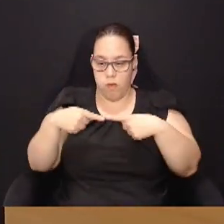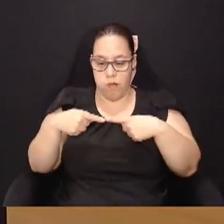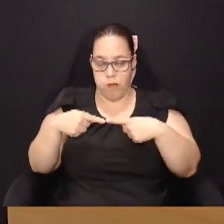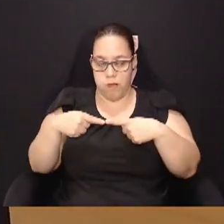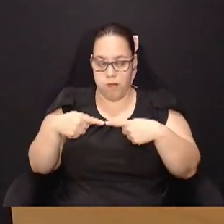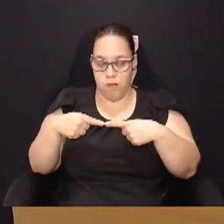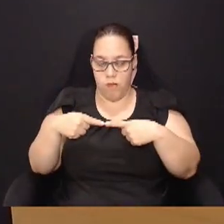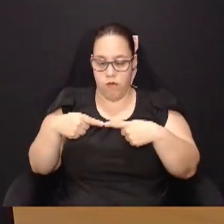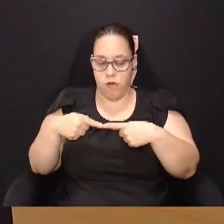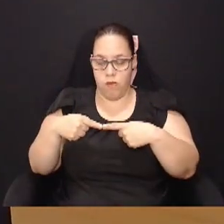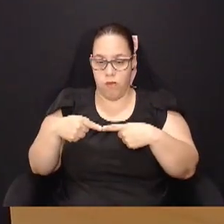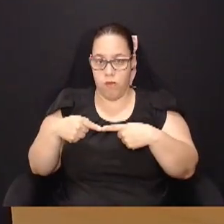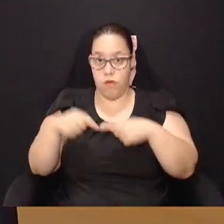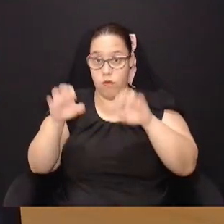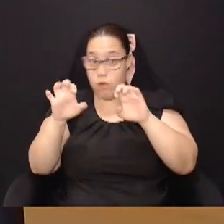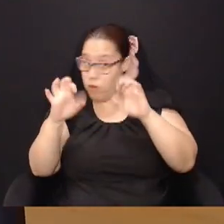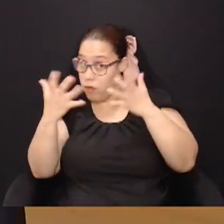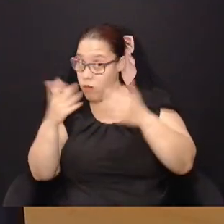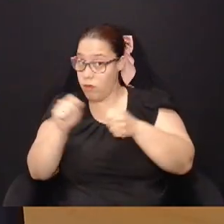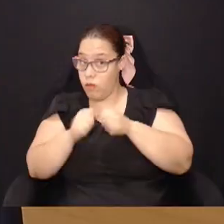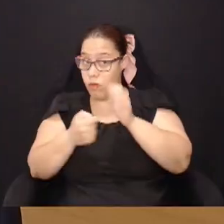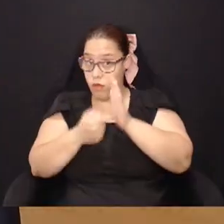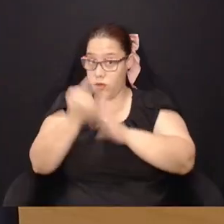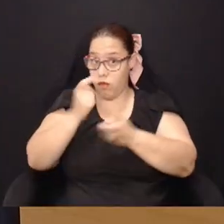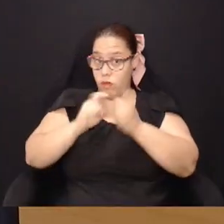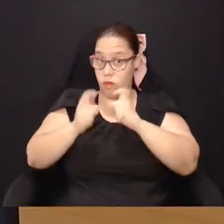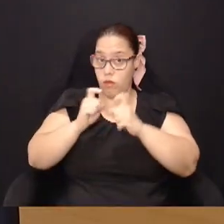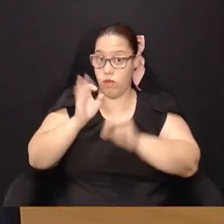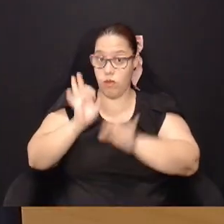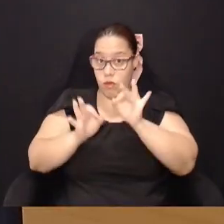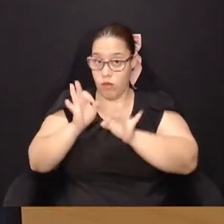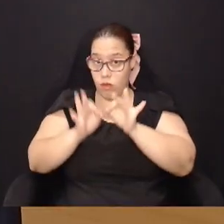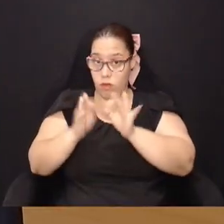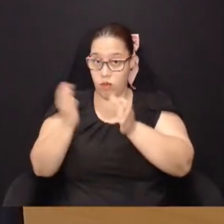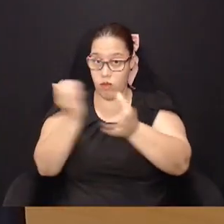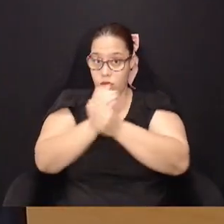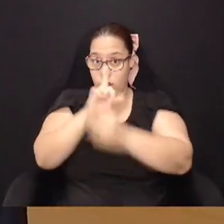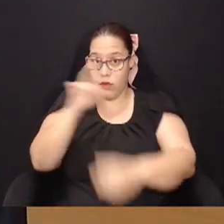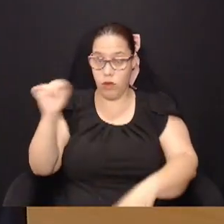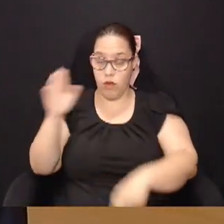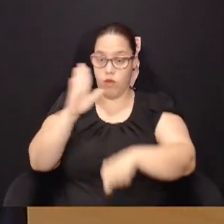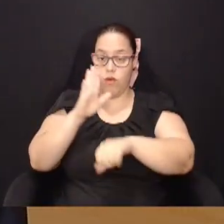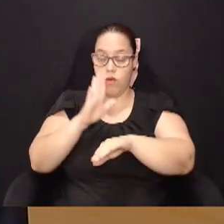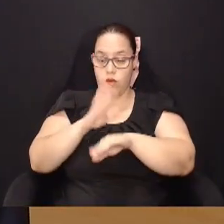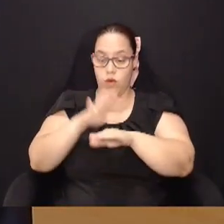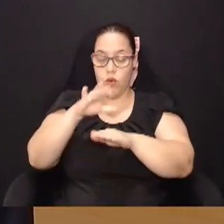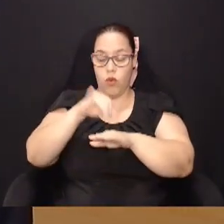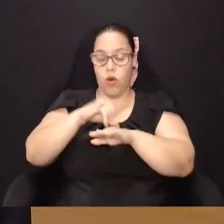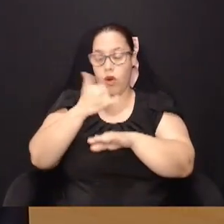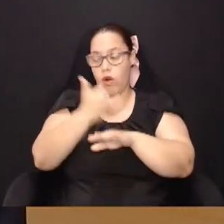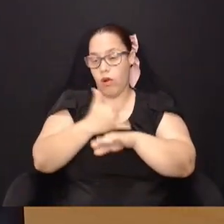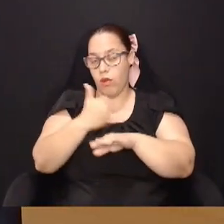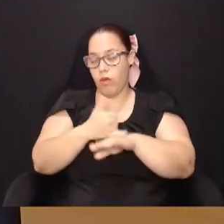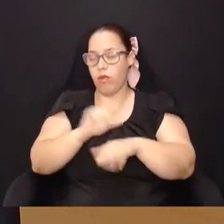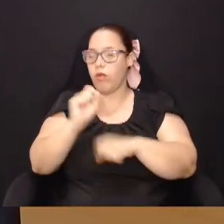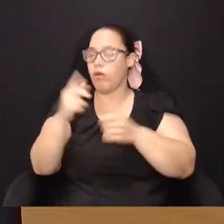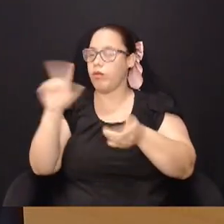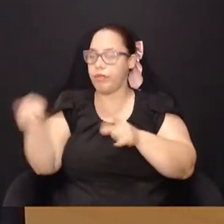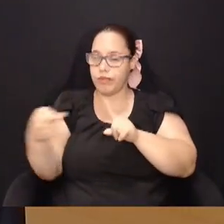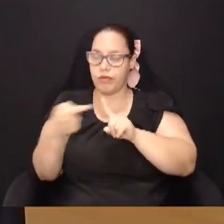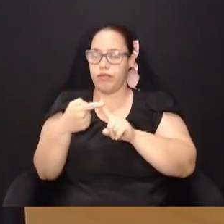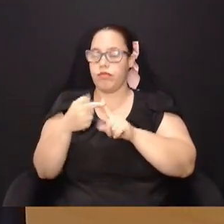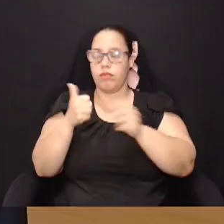evento inédito, realize a primeira sessão de julgamento de processos fora da nossa sede, né? O propósito é esse mesmo, aproximar